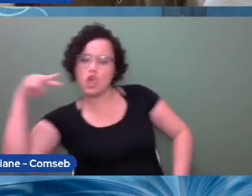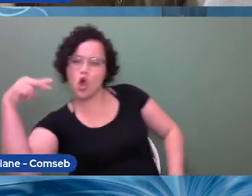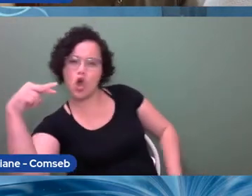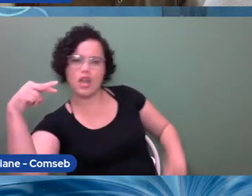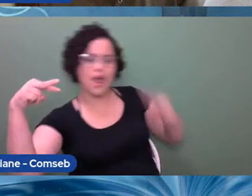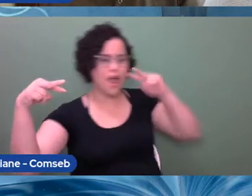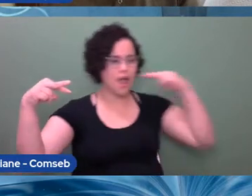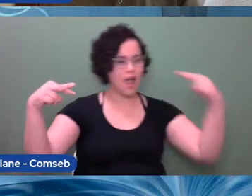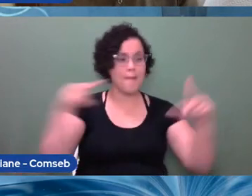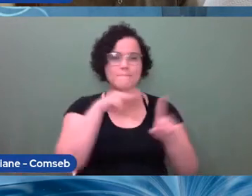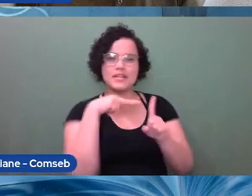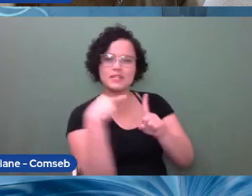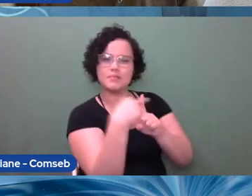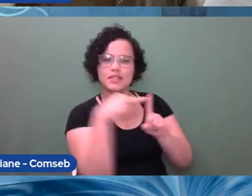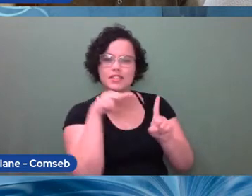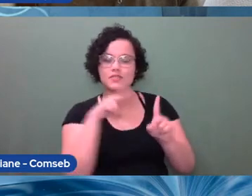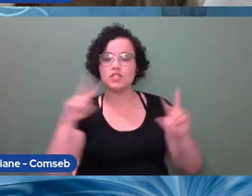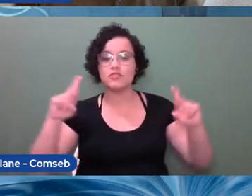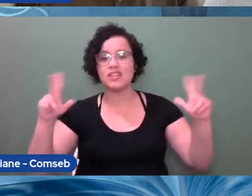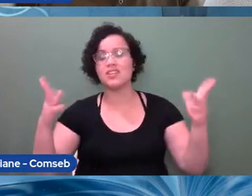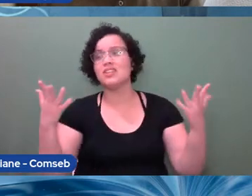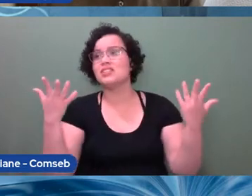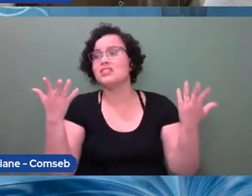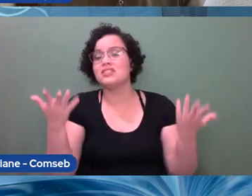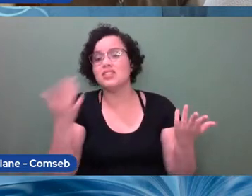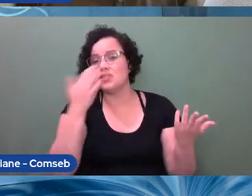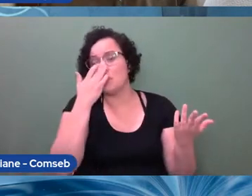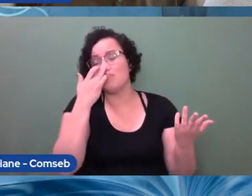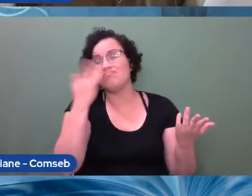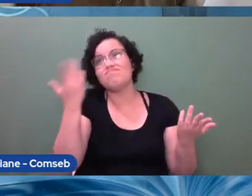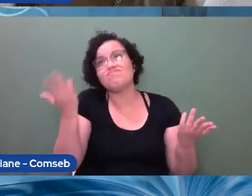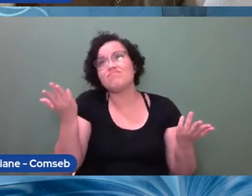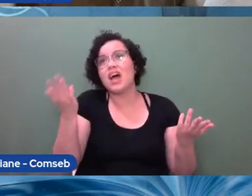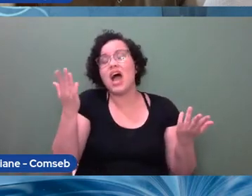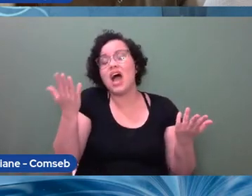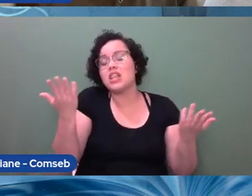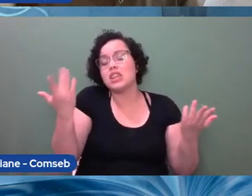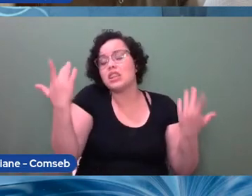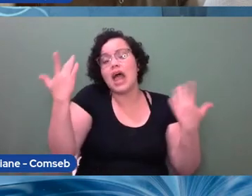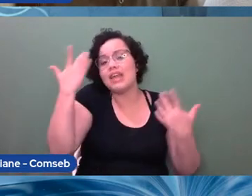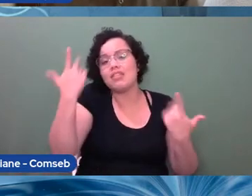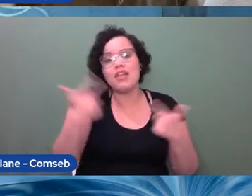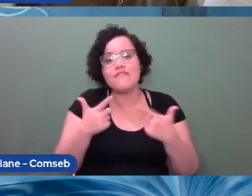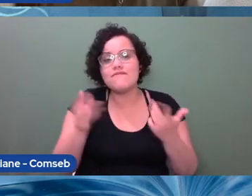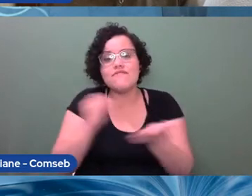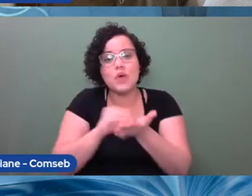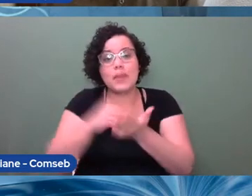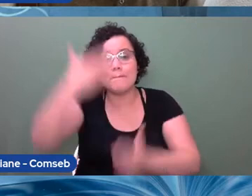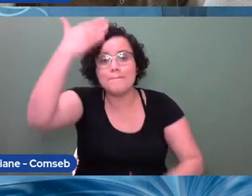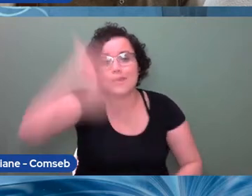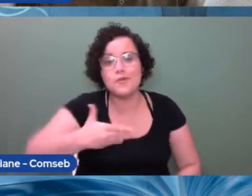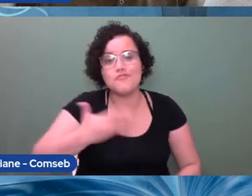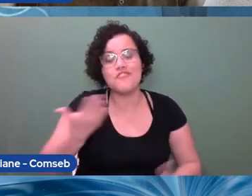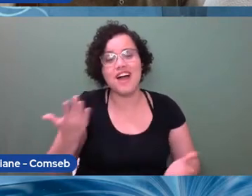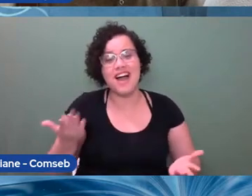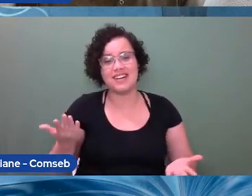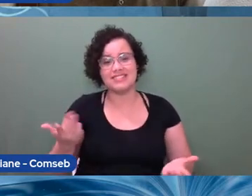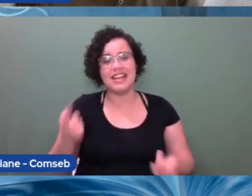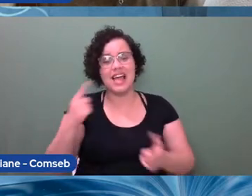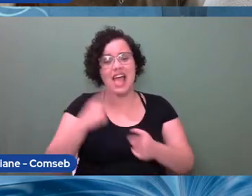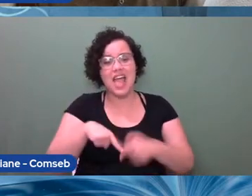onda-partícula. Esse é o conceito mais difícil que tem na